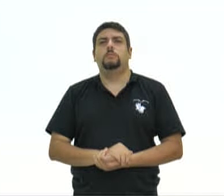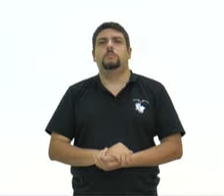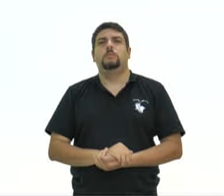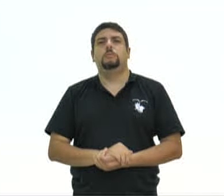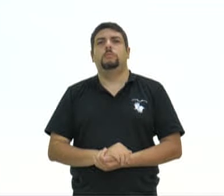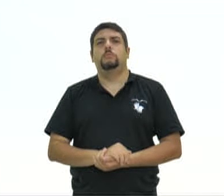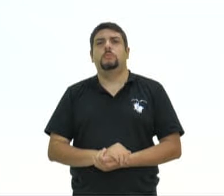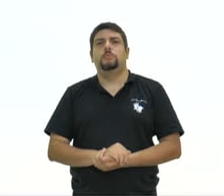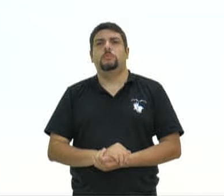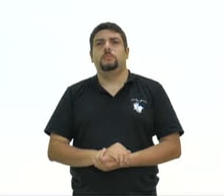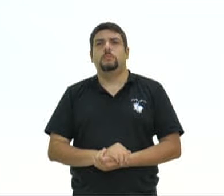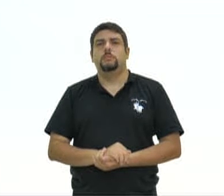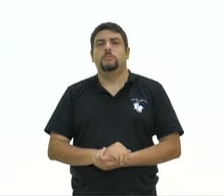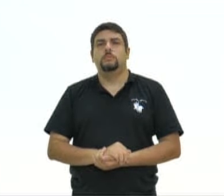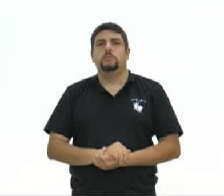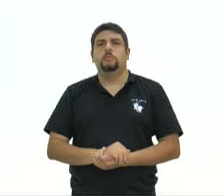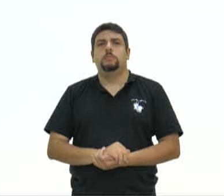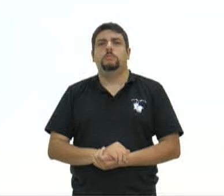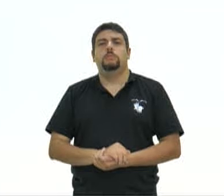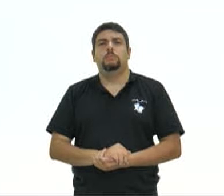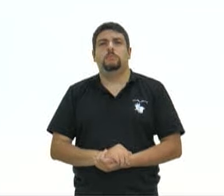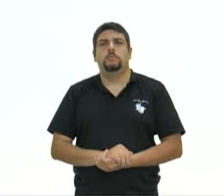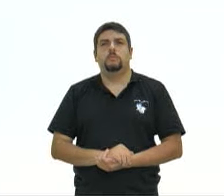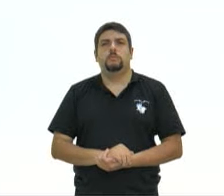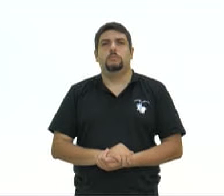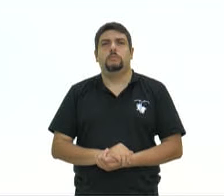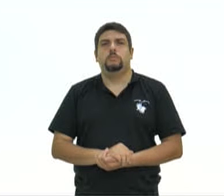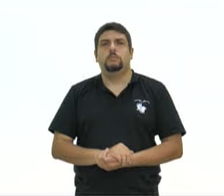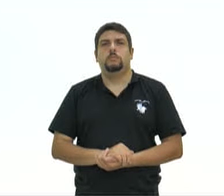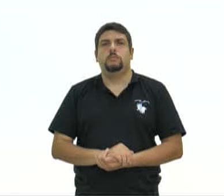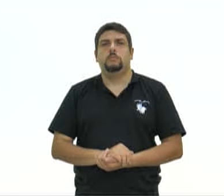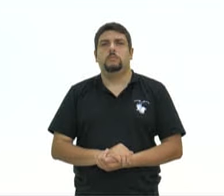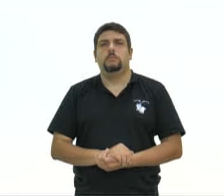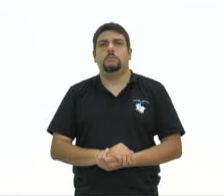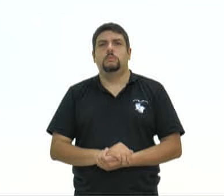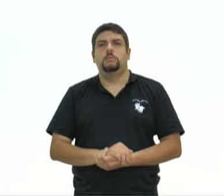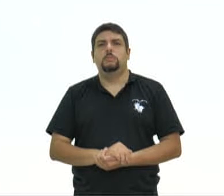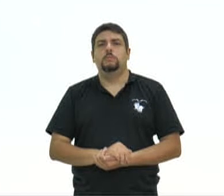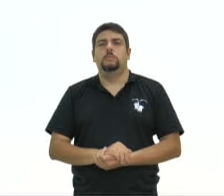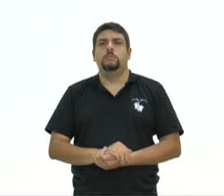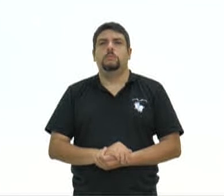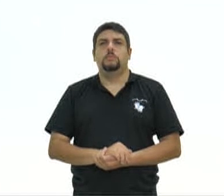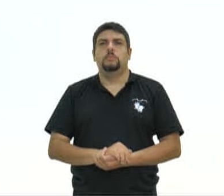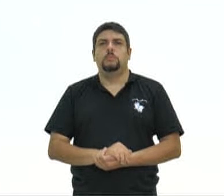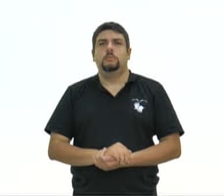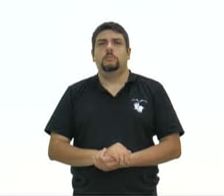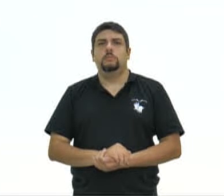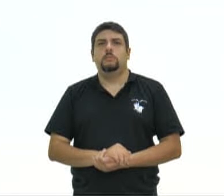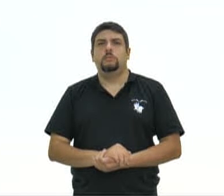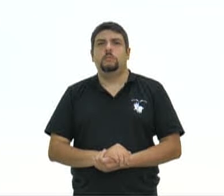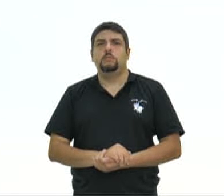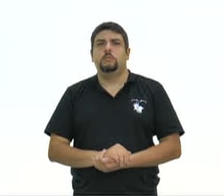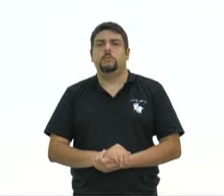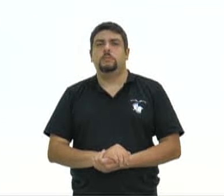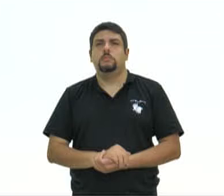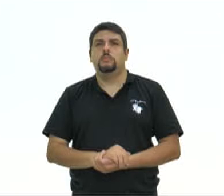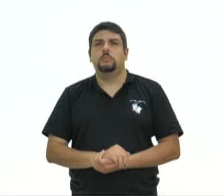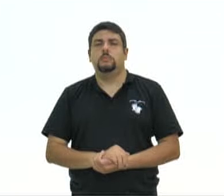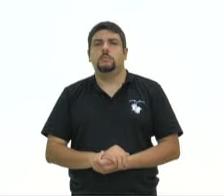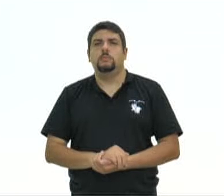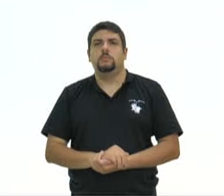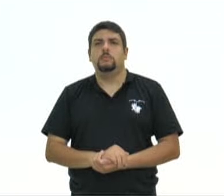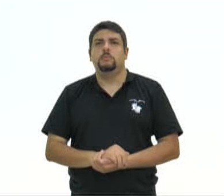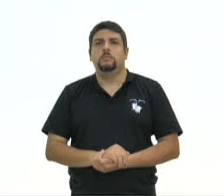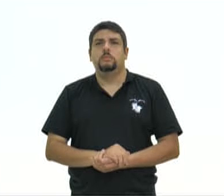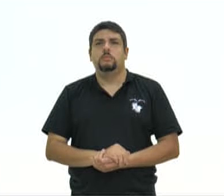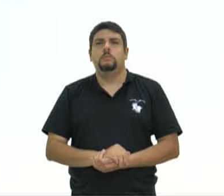7 aparecendo 3 vezes. O 8, 4 vezes. O 9 aparecendo 2 vezes.